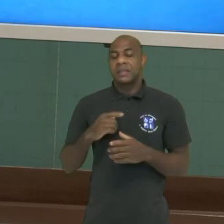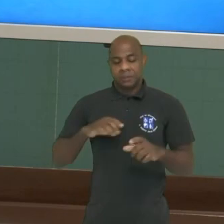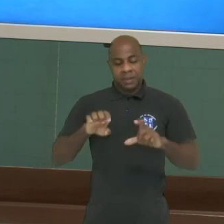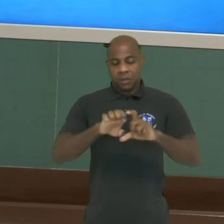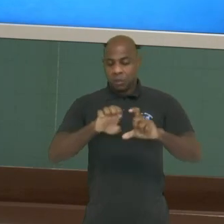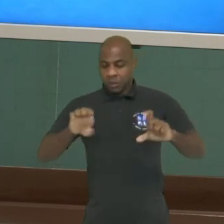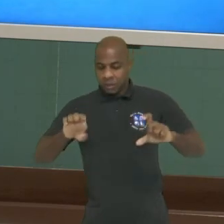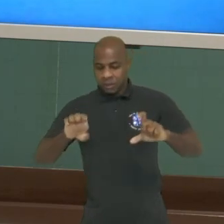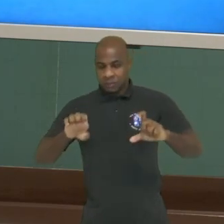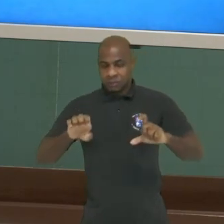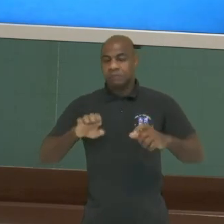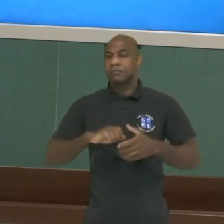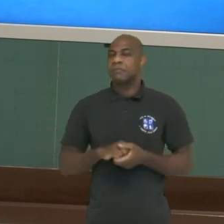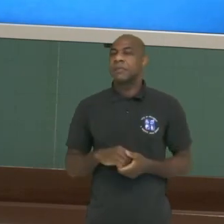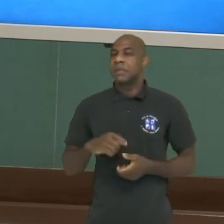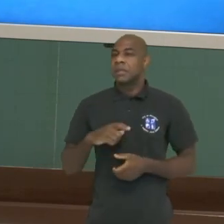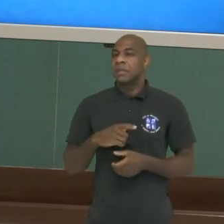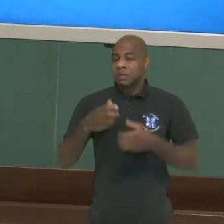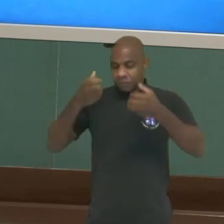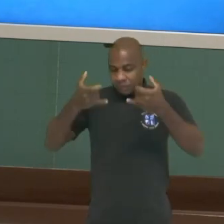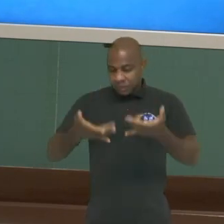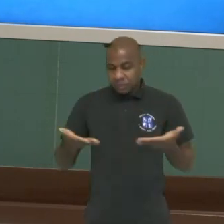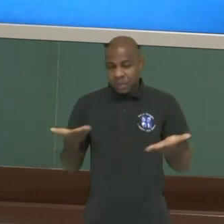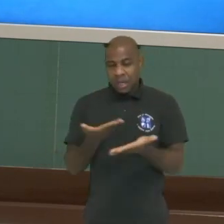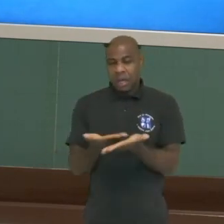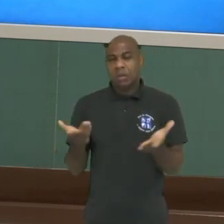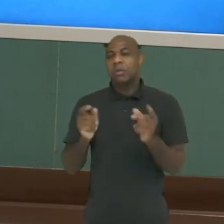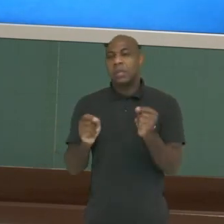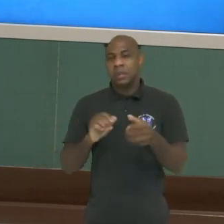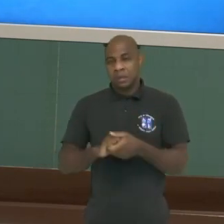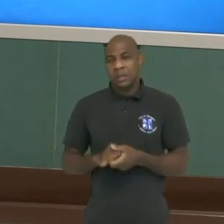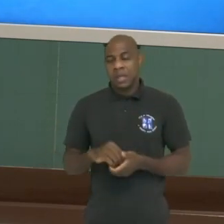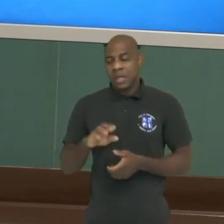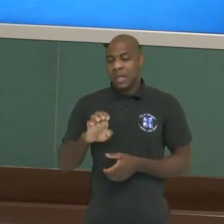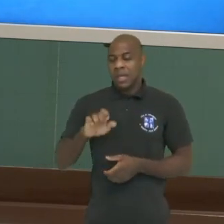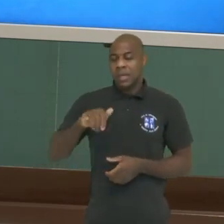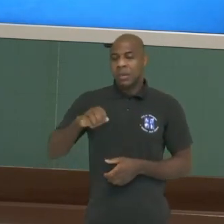reta. Nesse vídeo nós conversamos exatamente sobre a